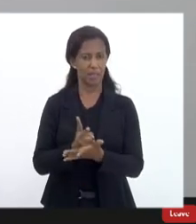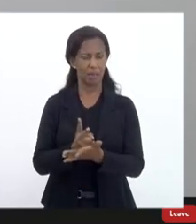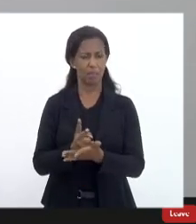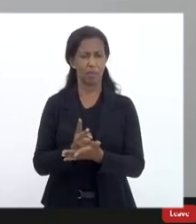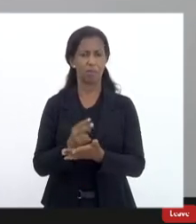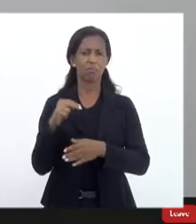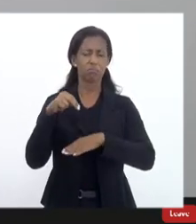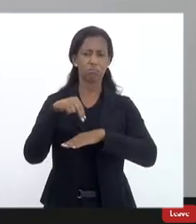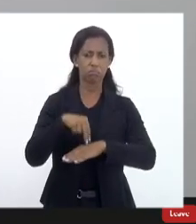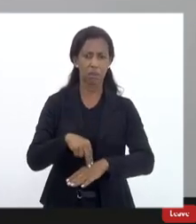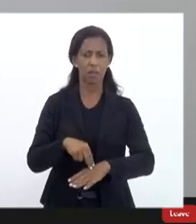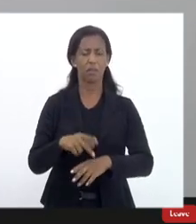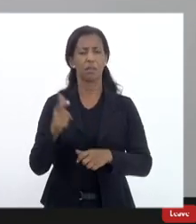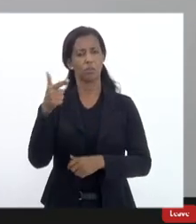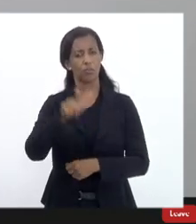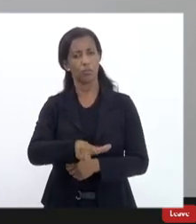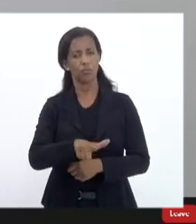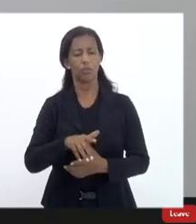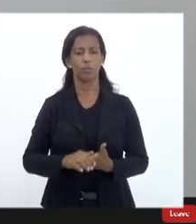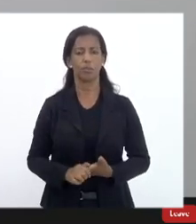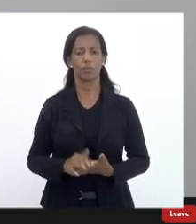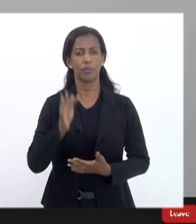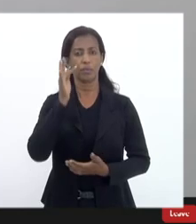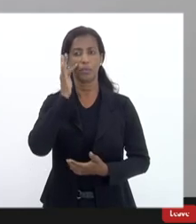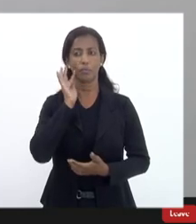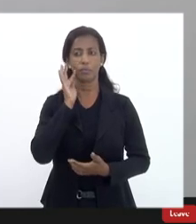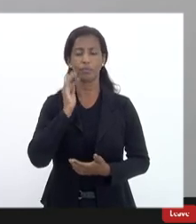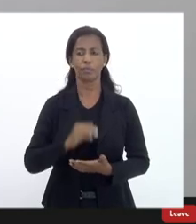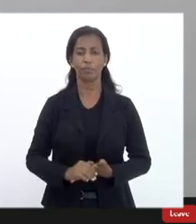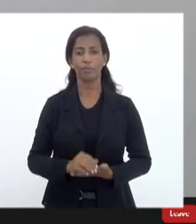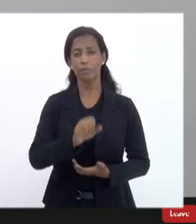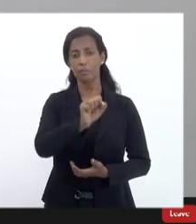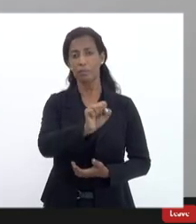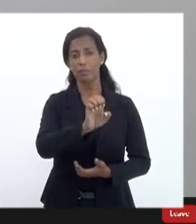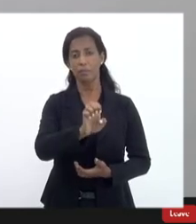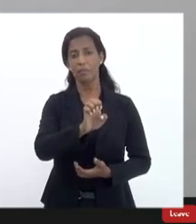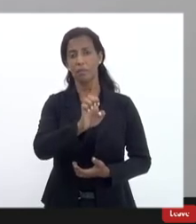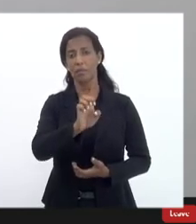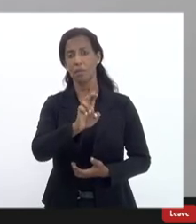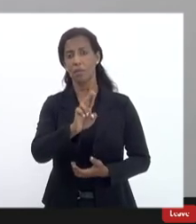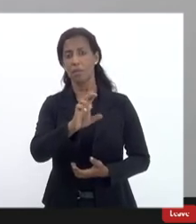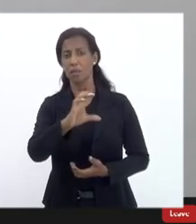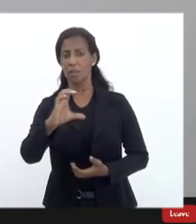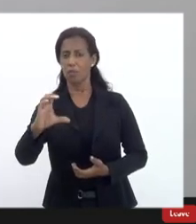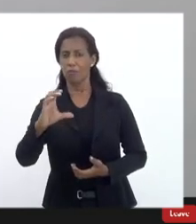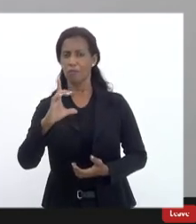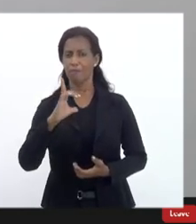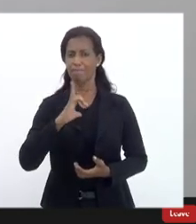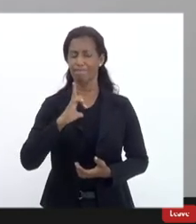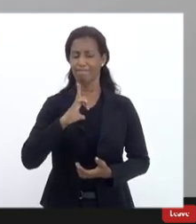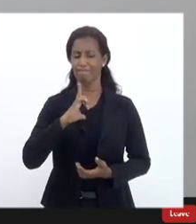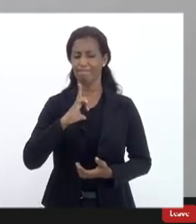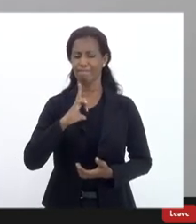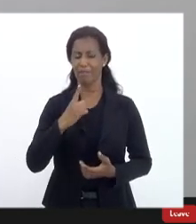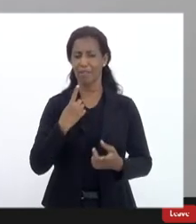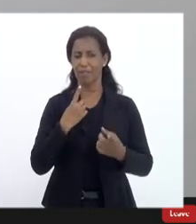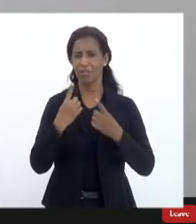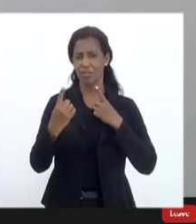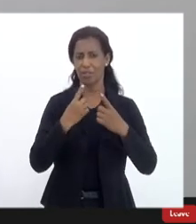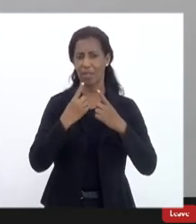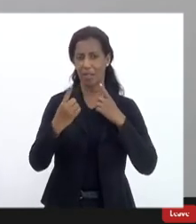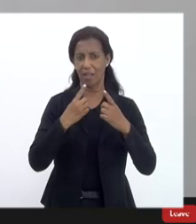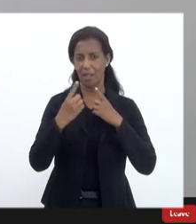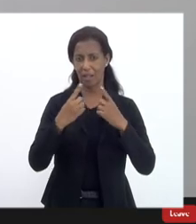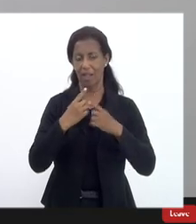acho que é justo fazê-lo novamente, Flávio, que a SEDUC tem tido uma atitude muito dialógica,